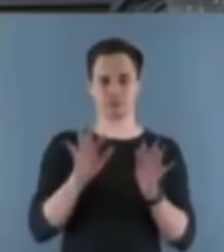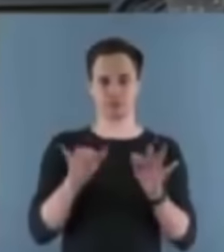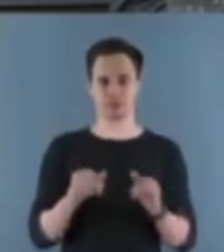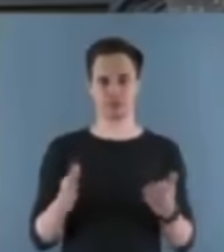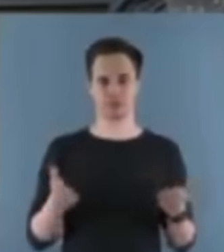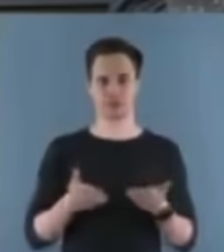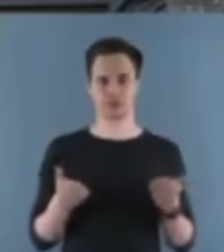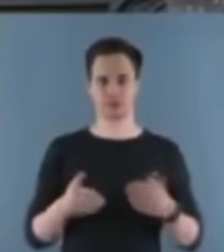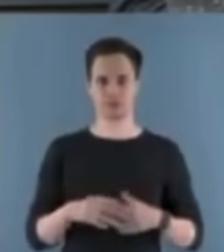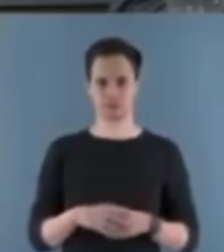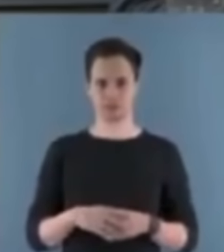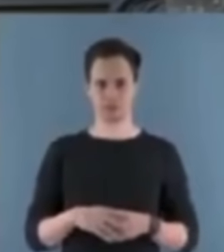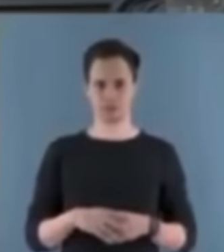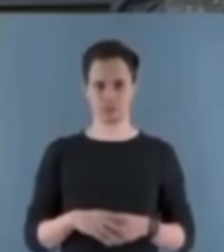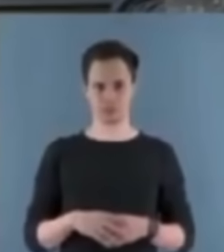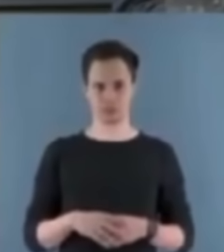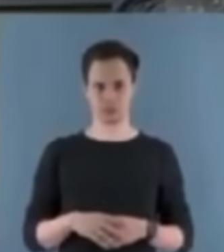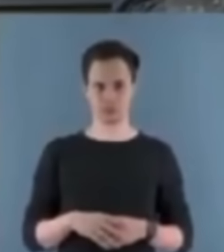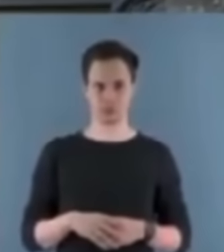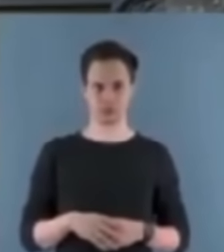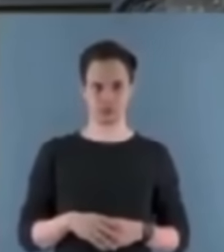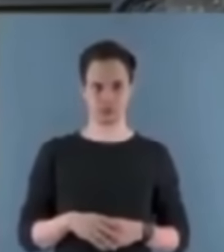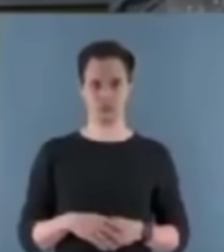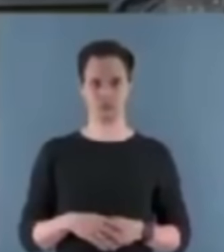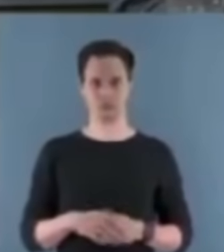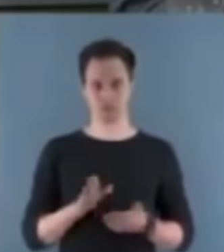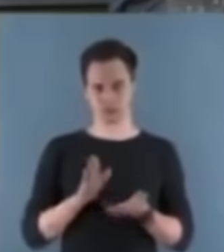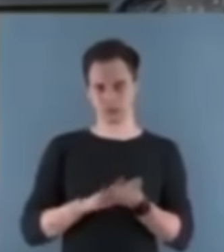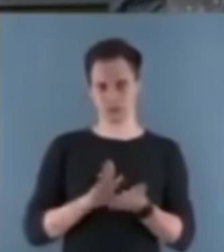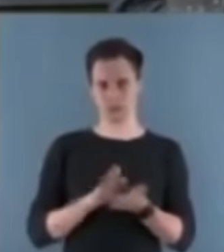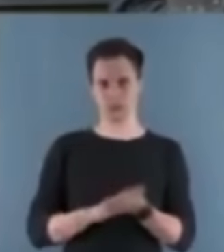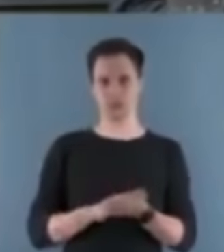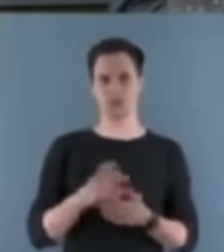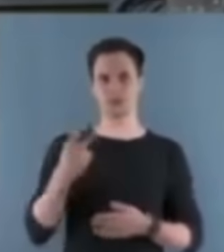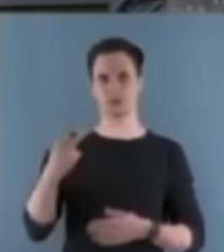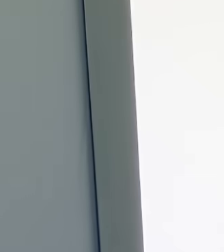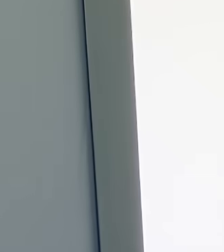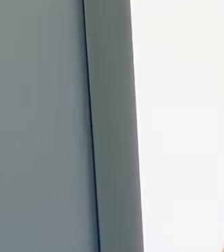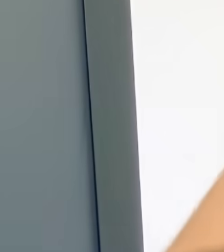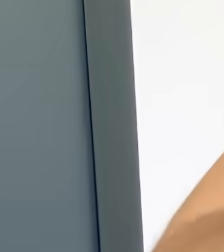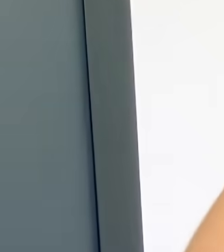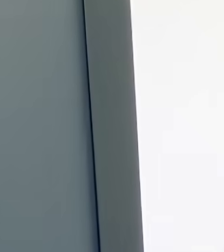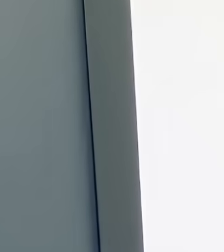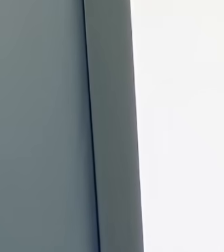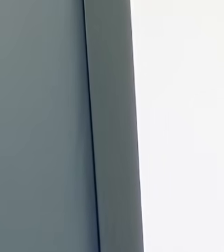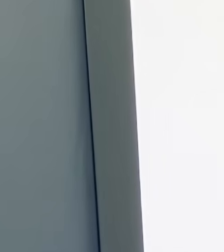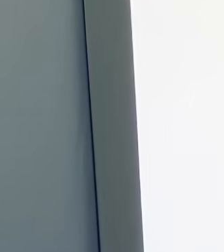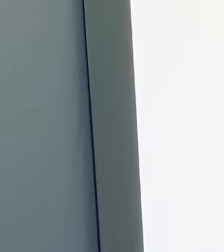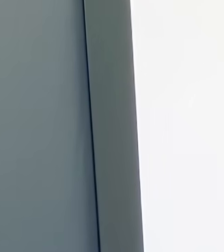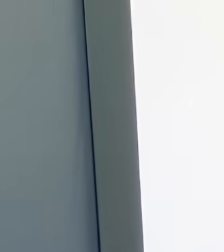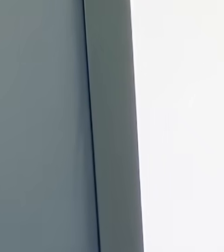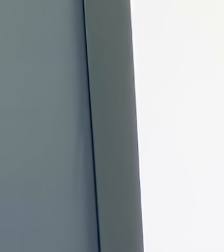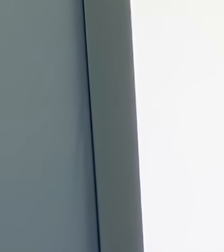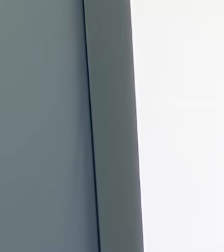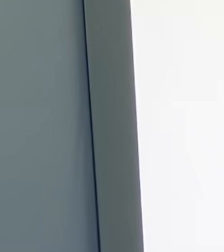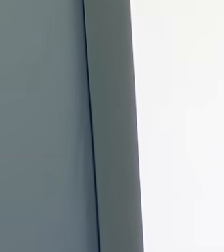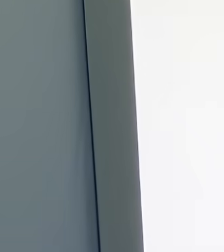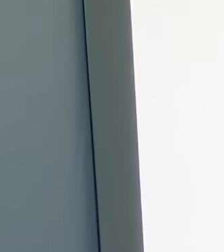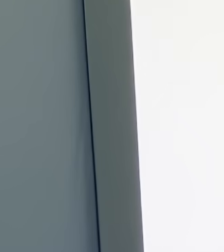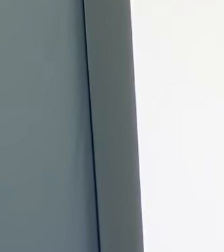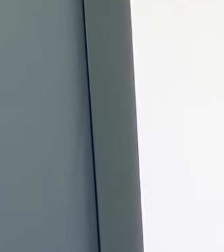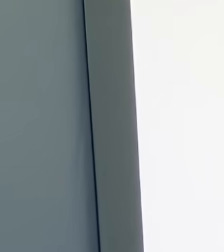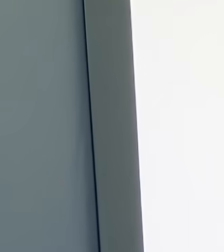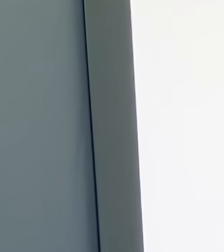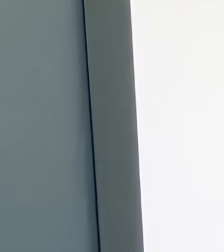só mesmo um elogio. Tá muito bonito a sua gravatinha vermelha. Se você gostou desse vídeo e acha